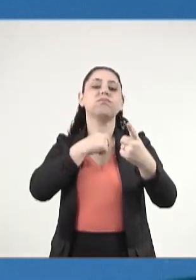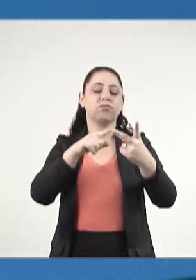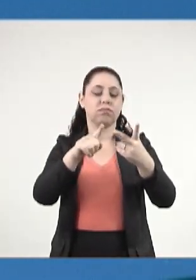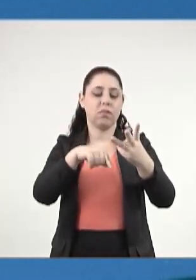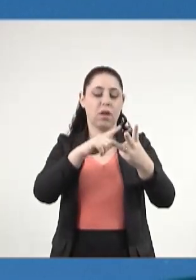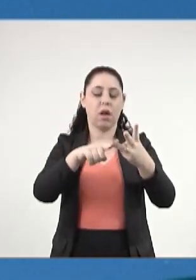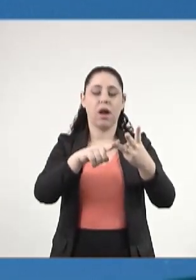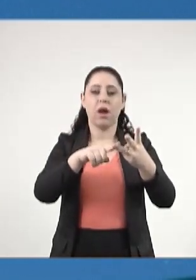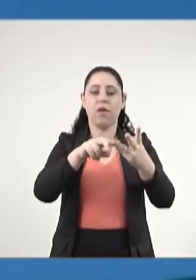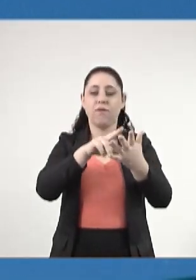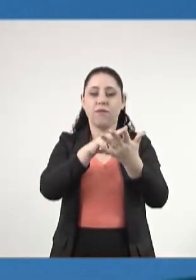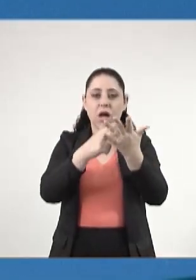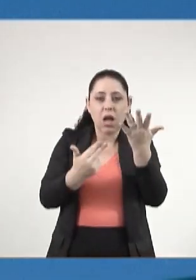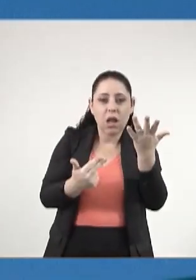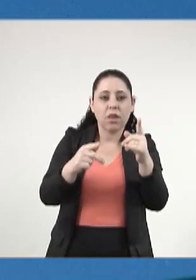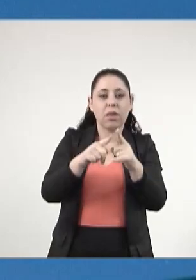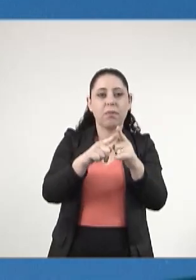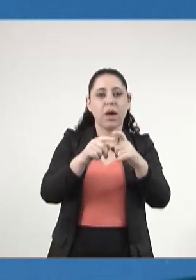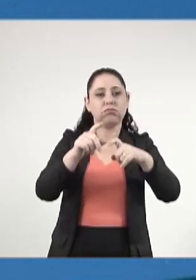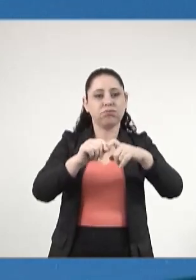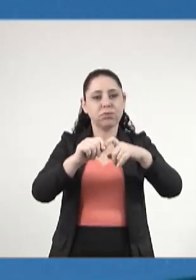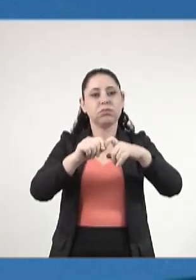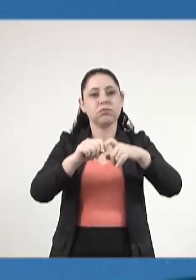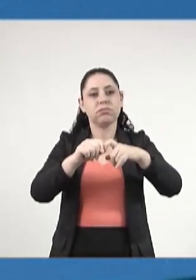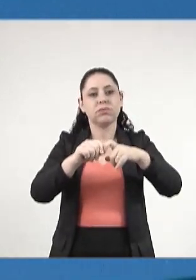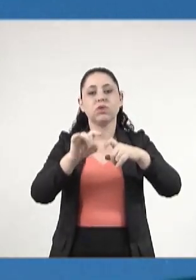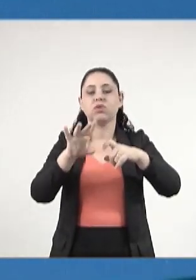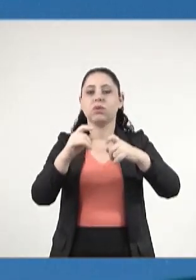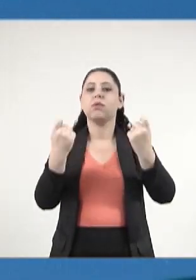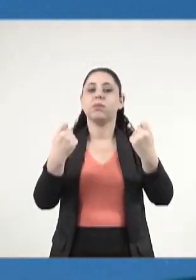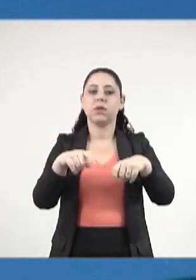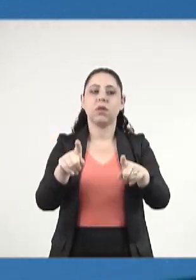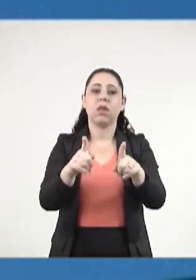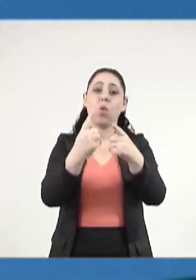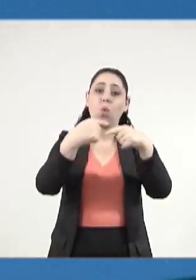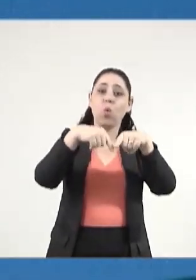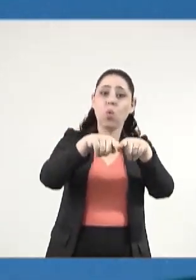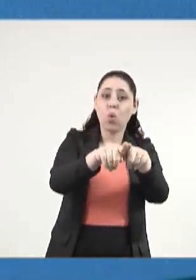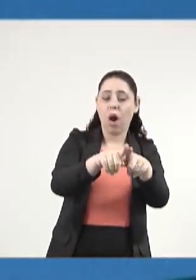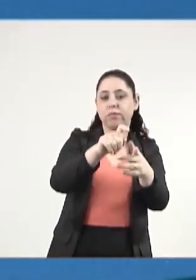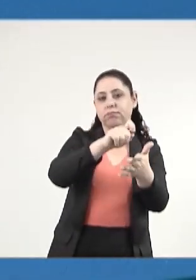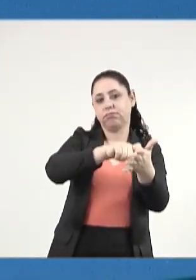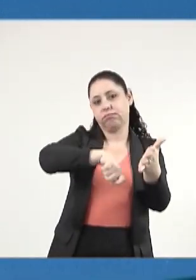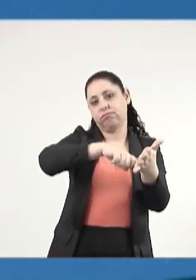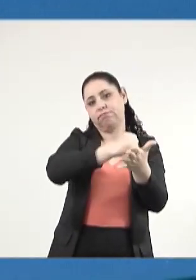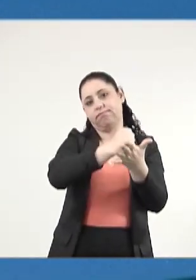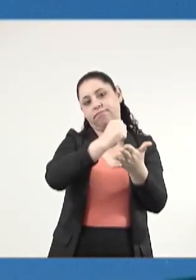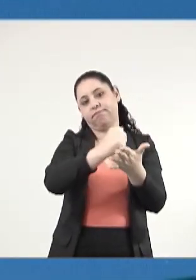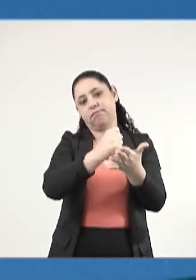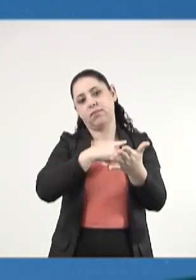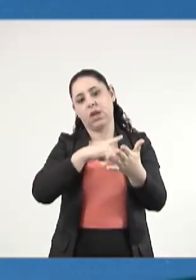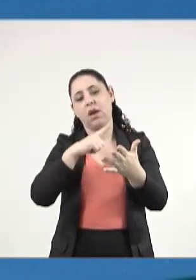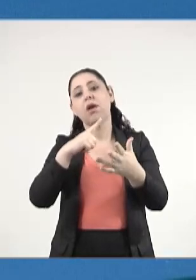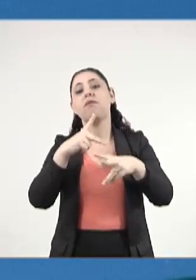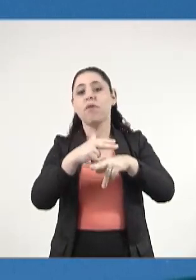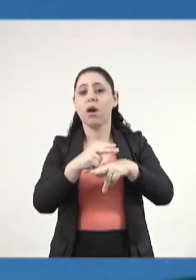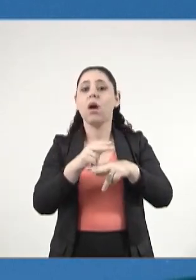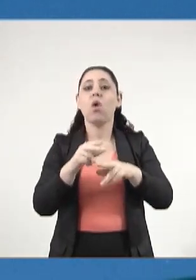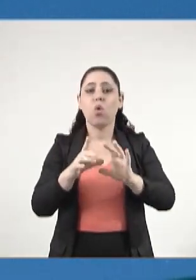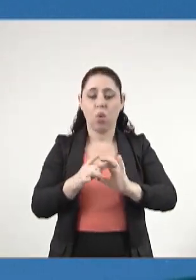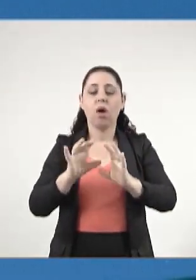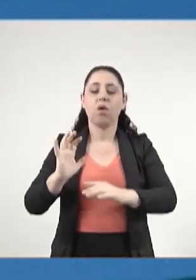vascular, cirurgia geral e ortopedia. Basta que haja a celebração desse convênio, portanto, para que esses procedimentos